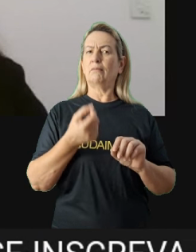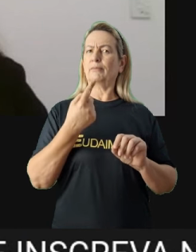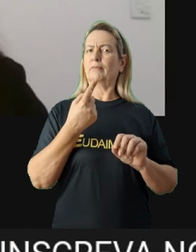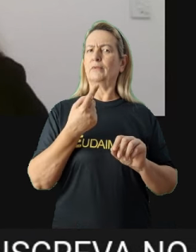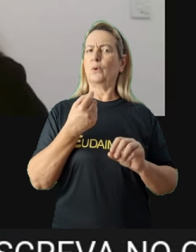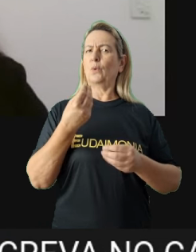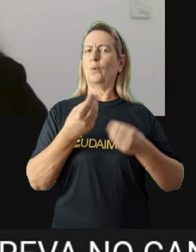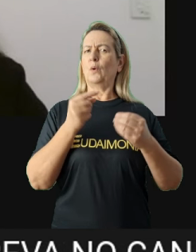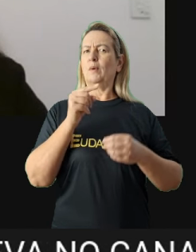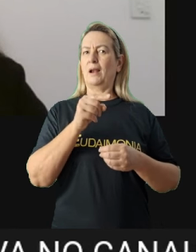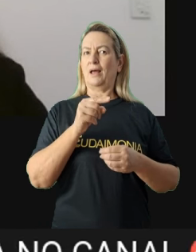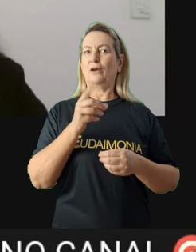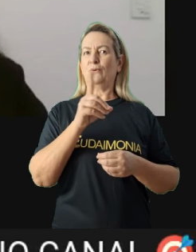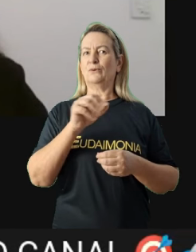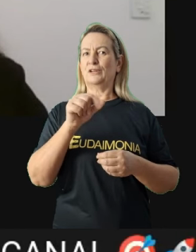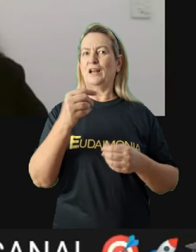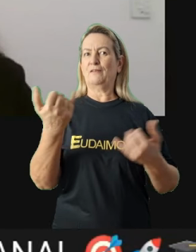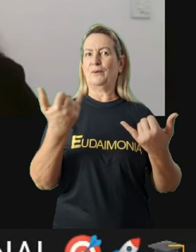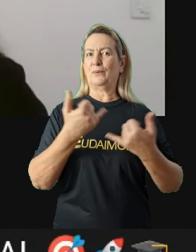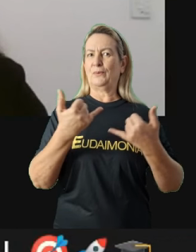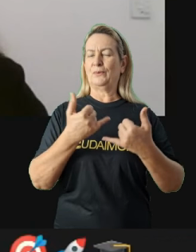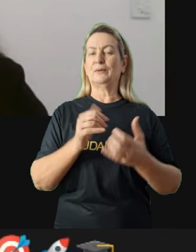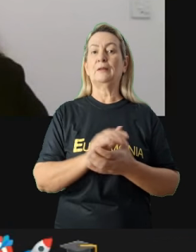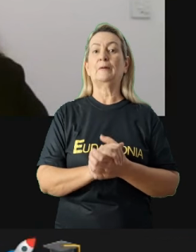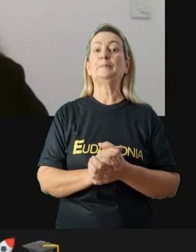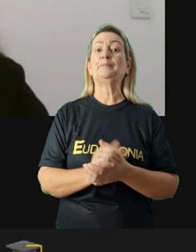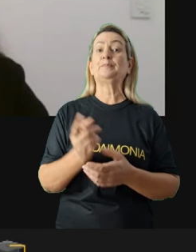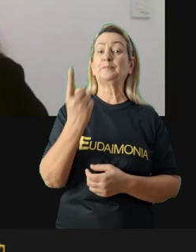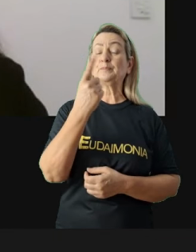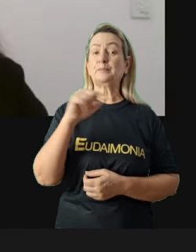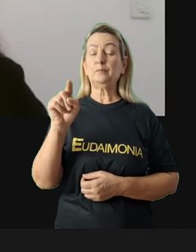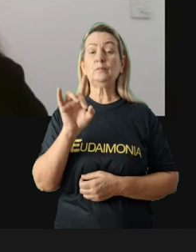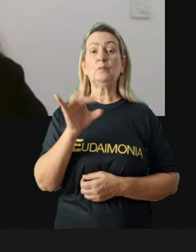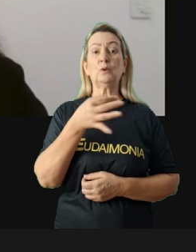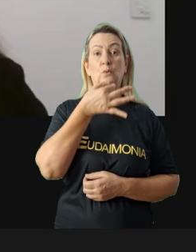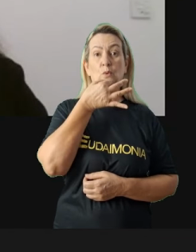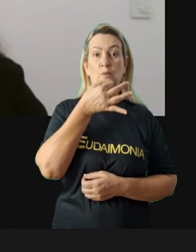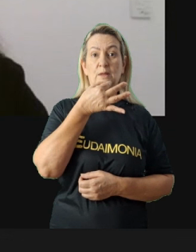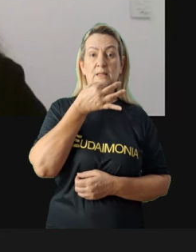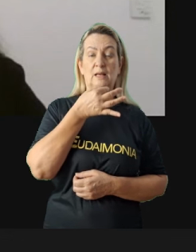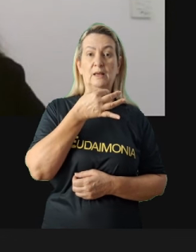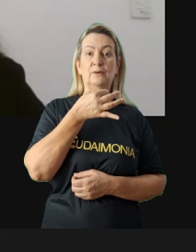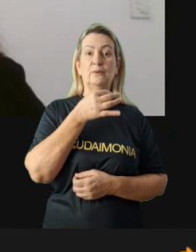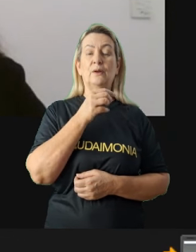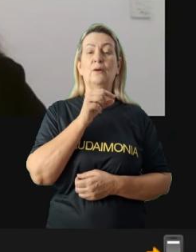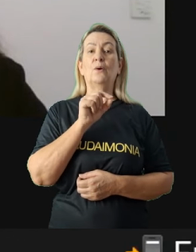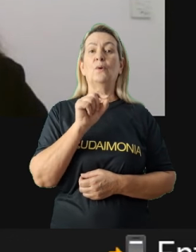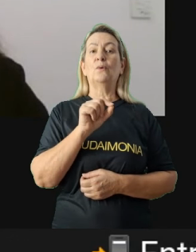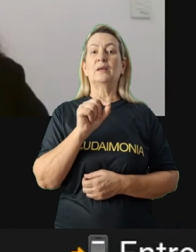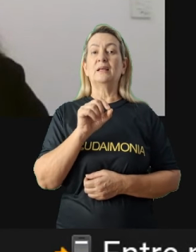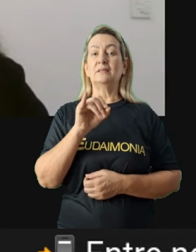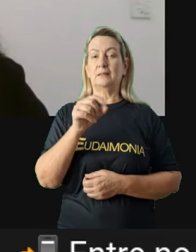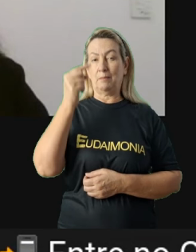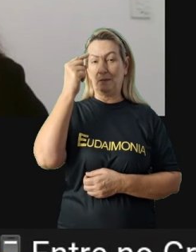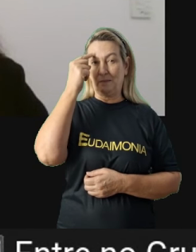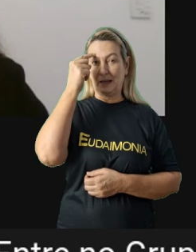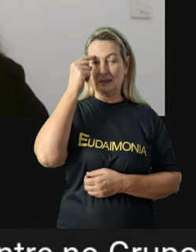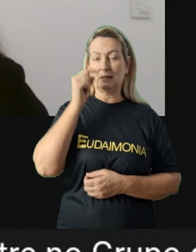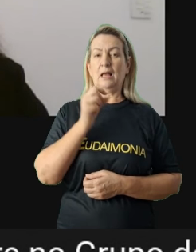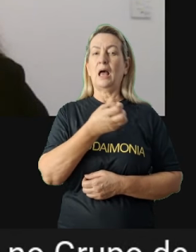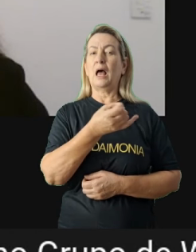dos indígenas ali. Me instigou a saber como é. Um dia ela conta para gente. Mas termino, Paulo, só fazendo um comentário que eu